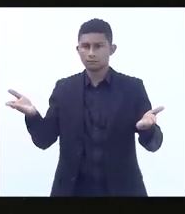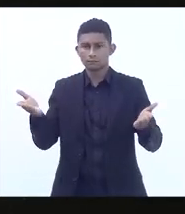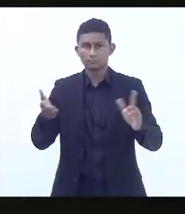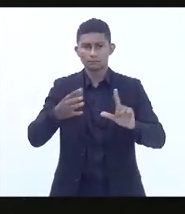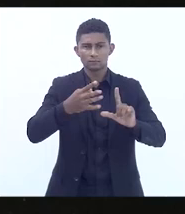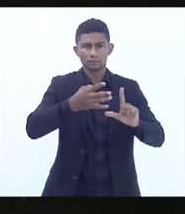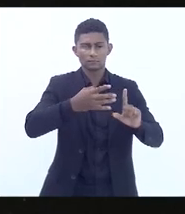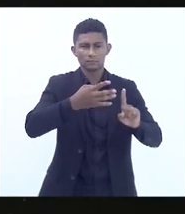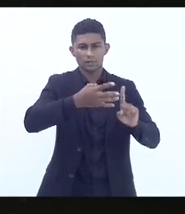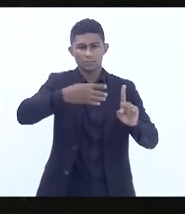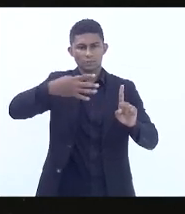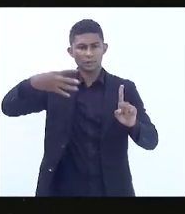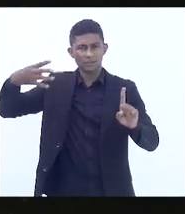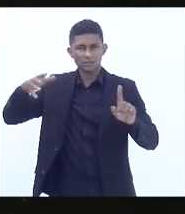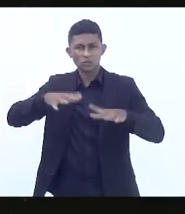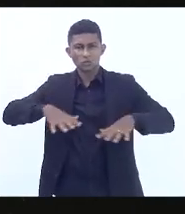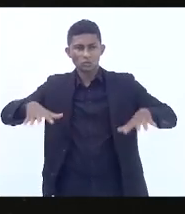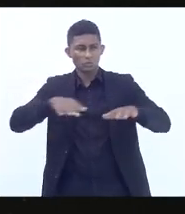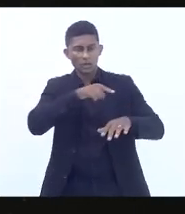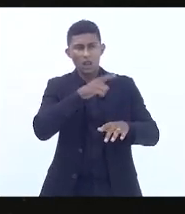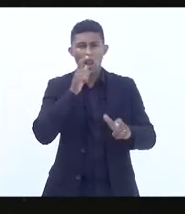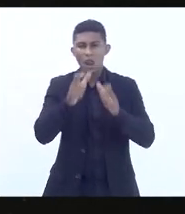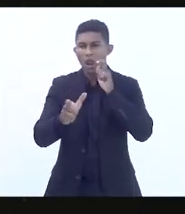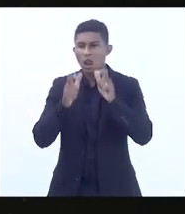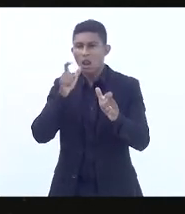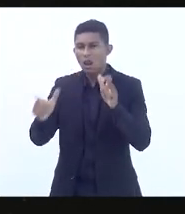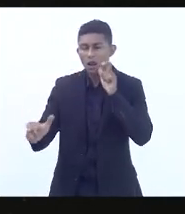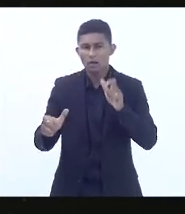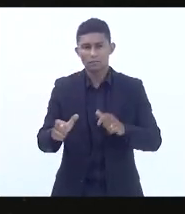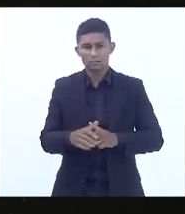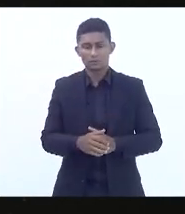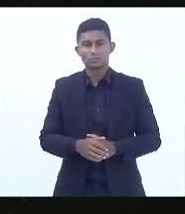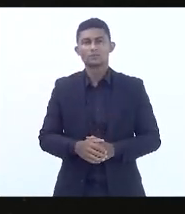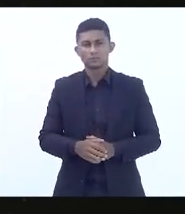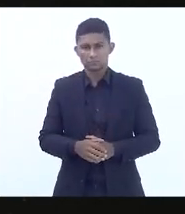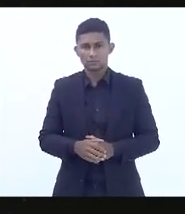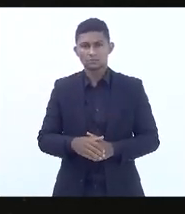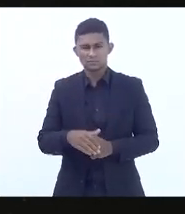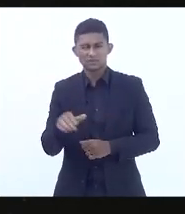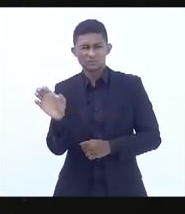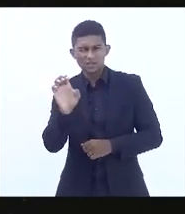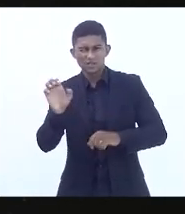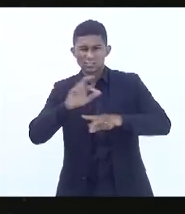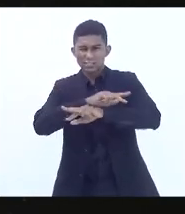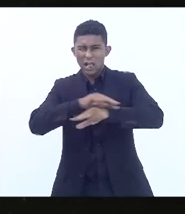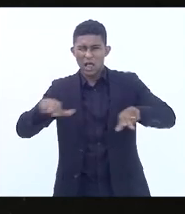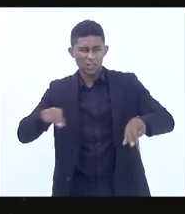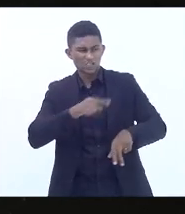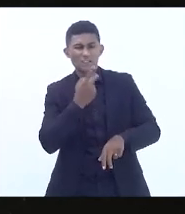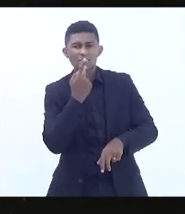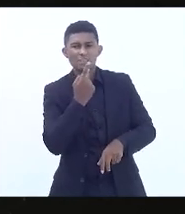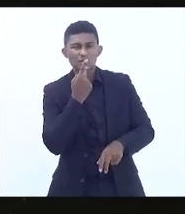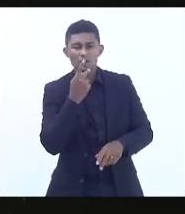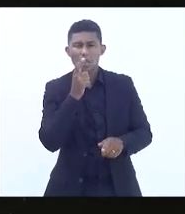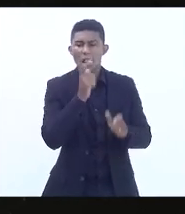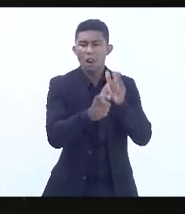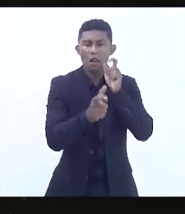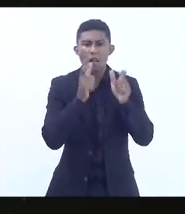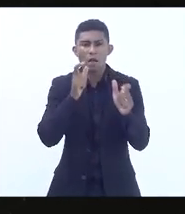LGBT. É um caso de fobia seríssima, onde ele fala